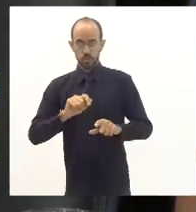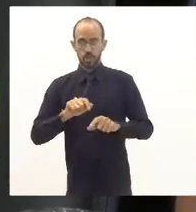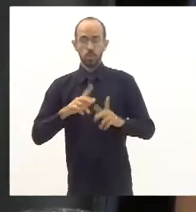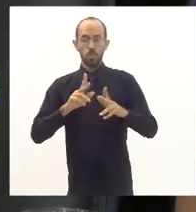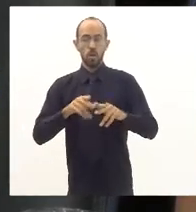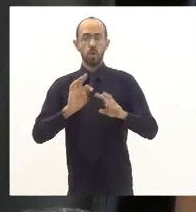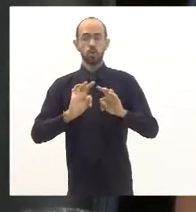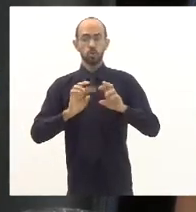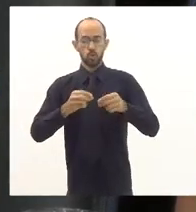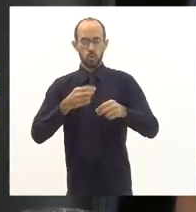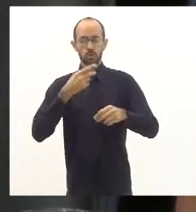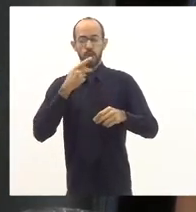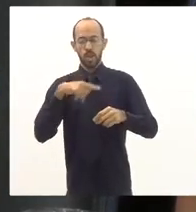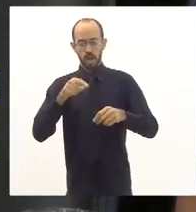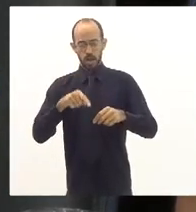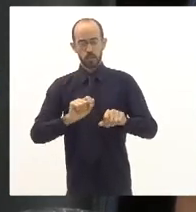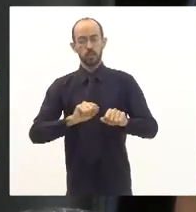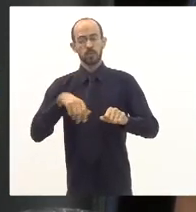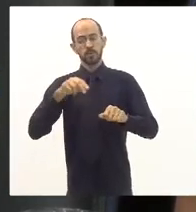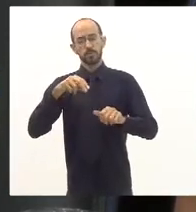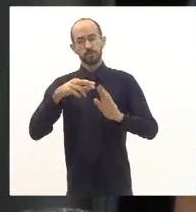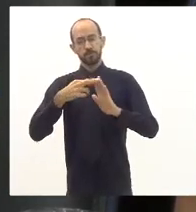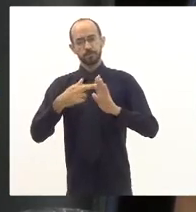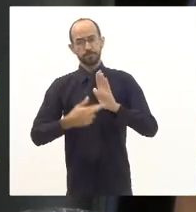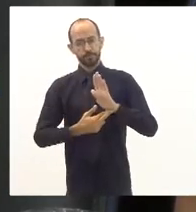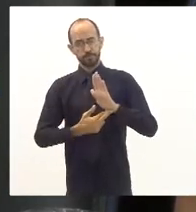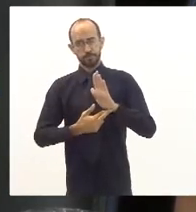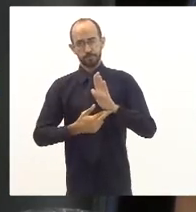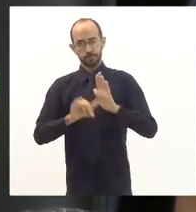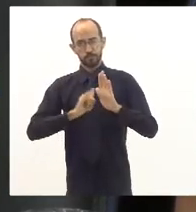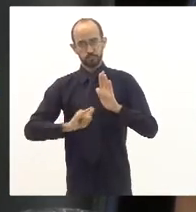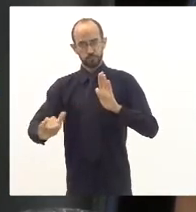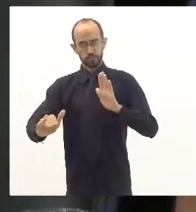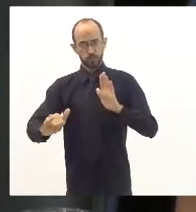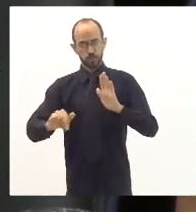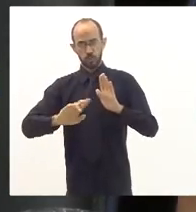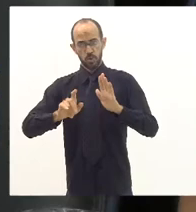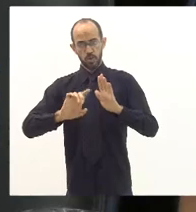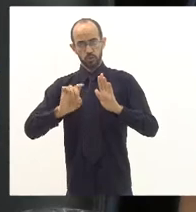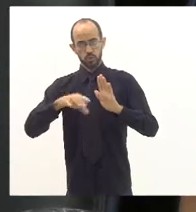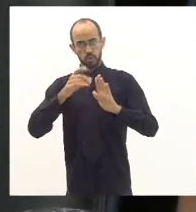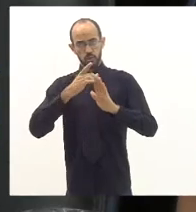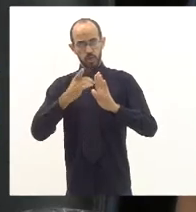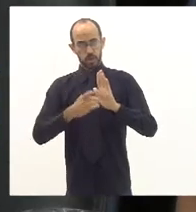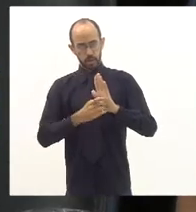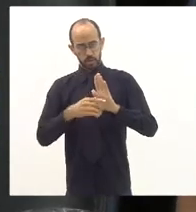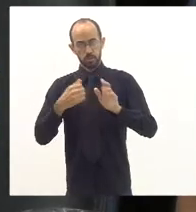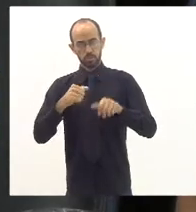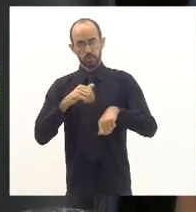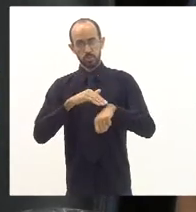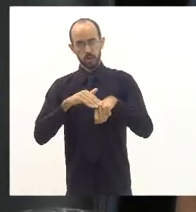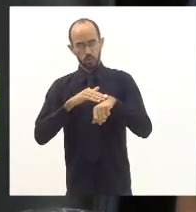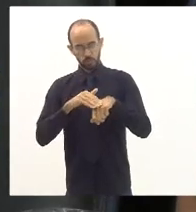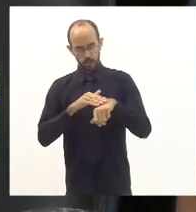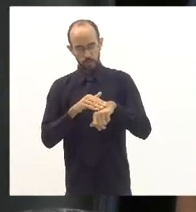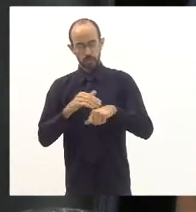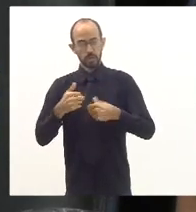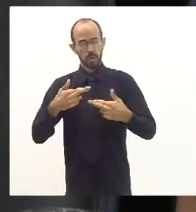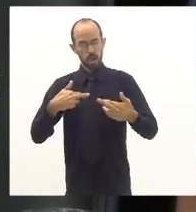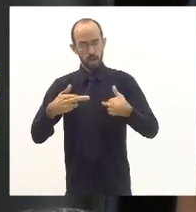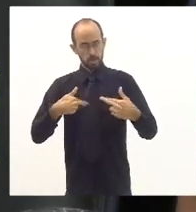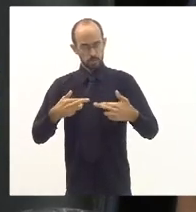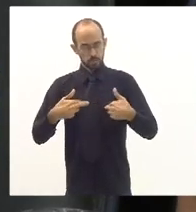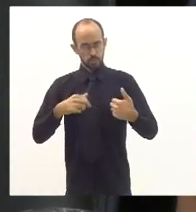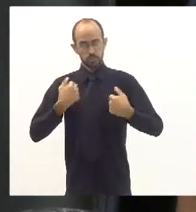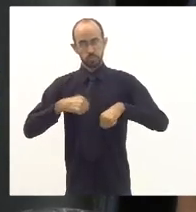normas técnicas que são publicadas, elas não acontecem apenas por decreto. Tem que ter muita conversa, tem que ter muita relação, a gente precisa